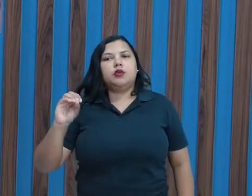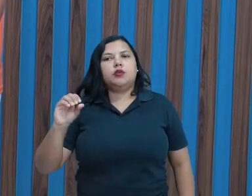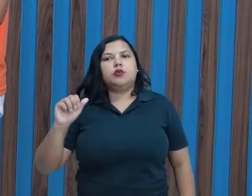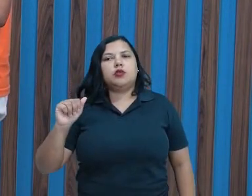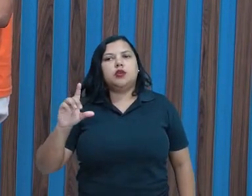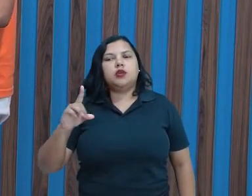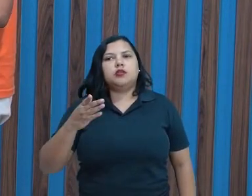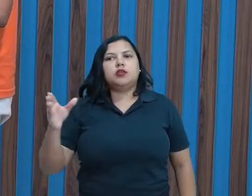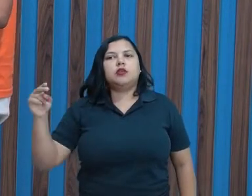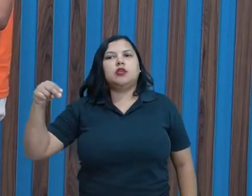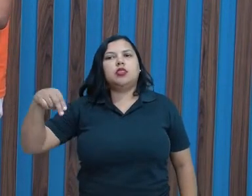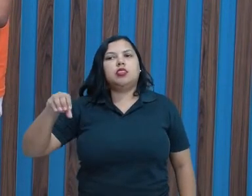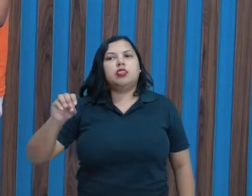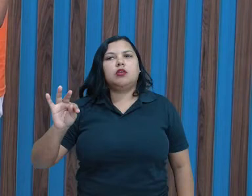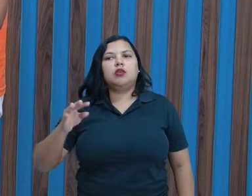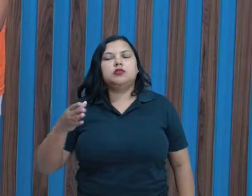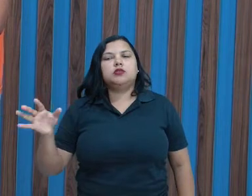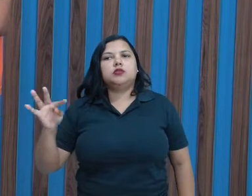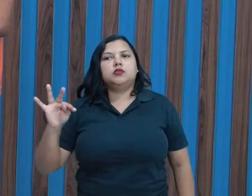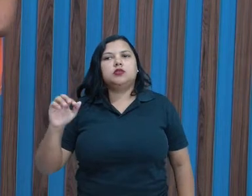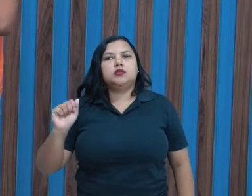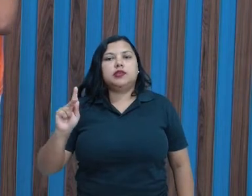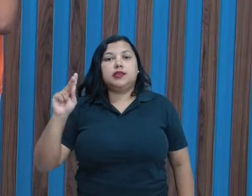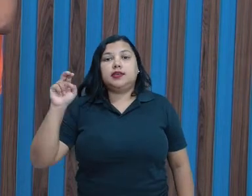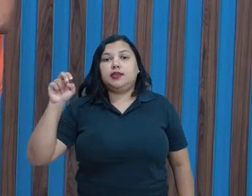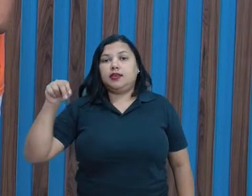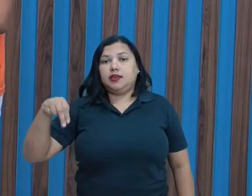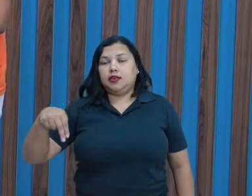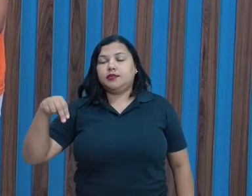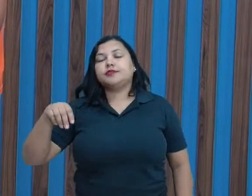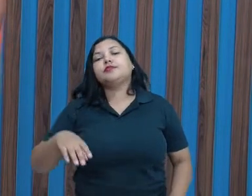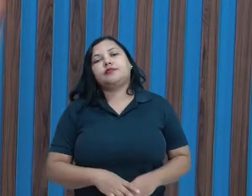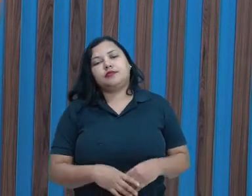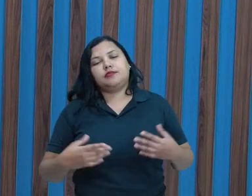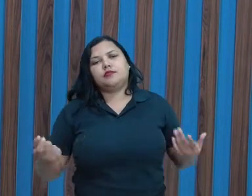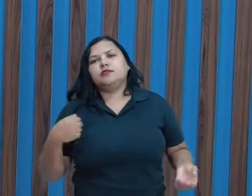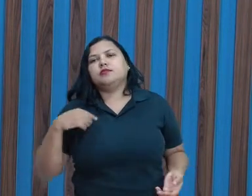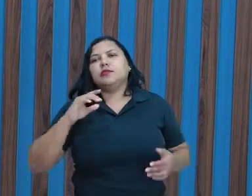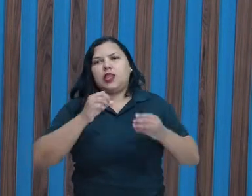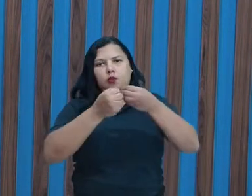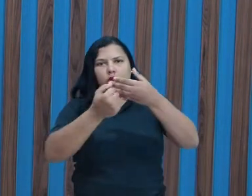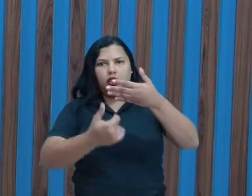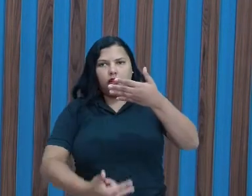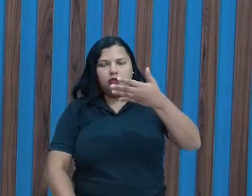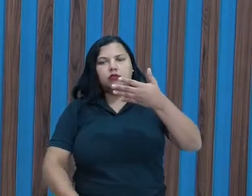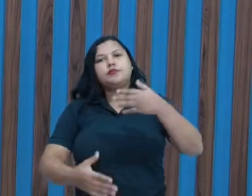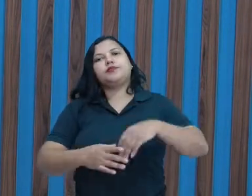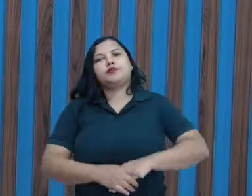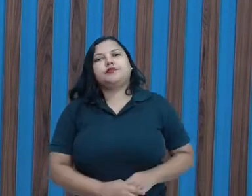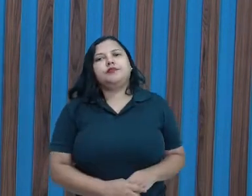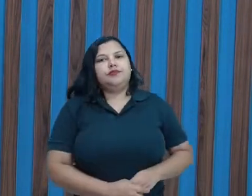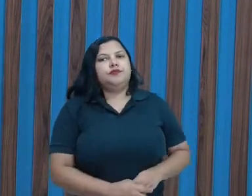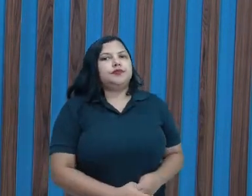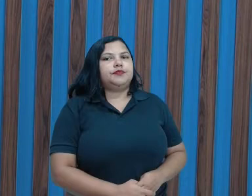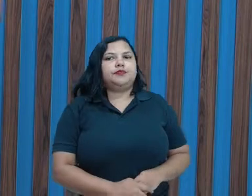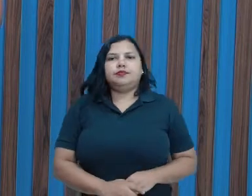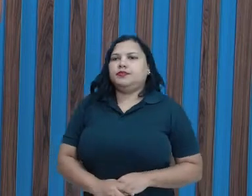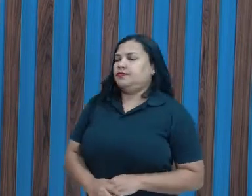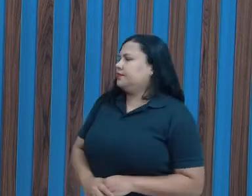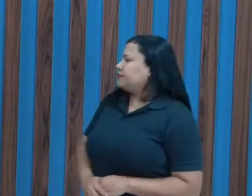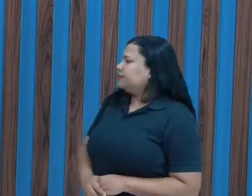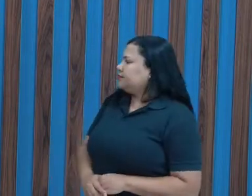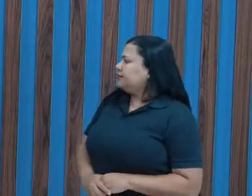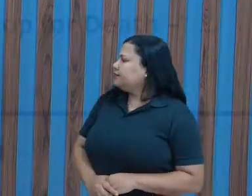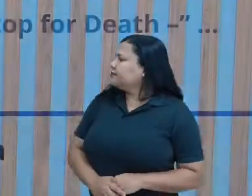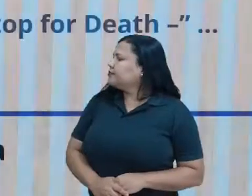né? A Estrada Não, que não se foi. Lembrando que a gente viu só um trechinho, gente, o resto do poema todinho ainda. Aí temos aí, ó, aqui seria o